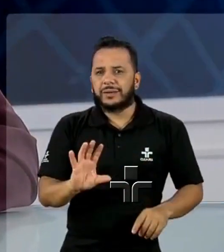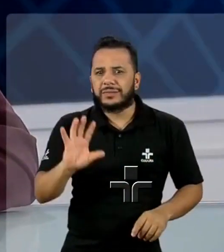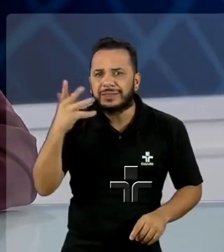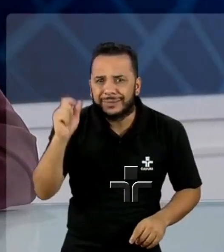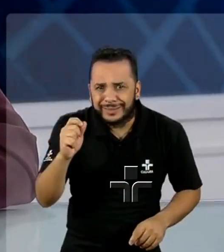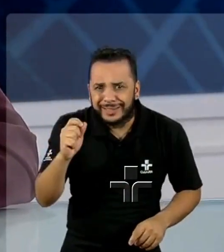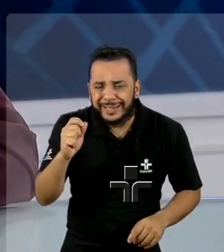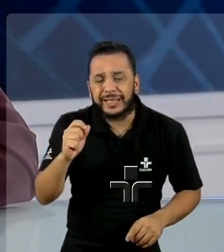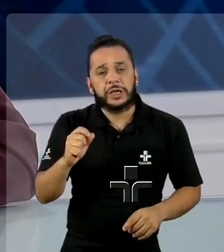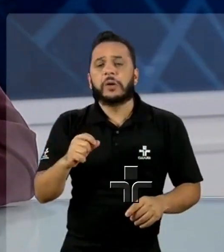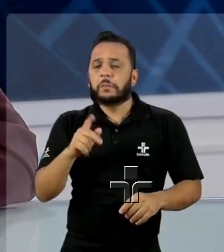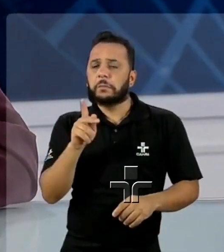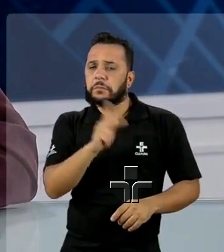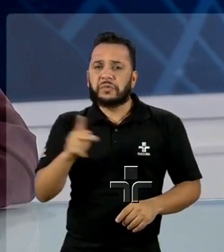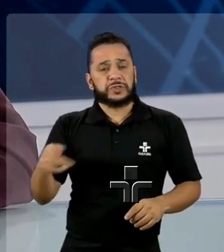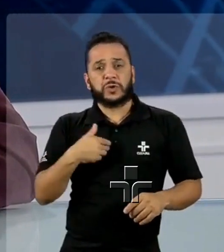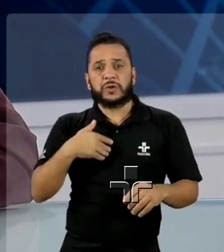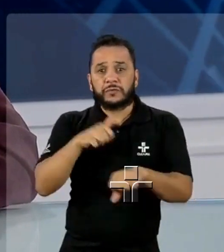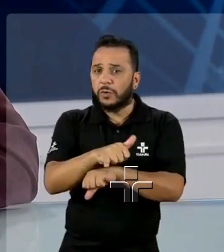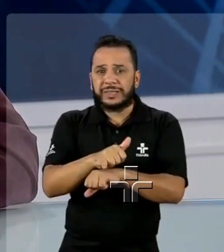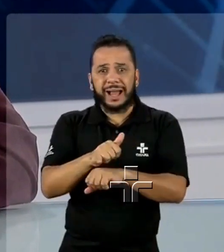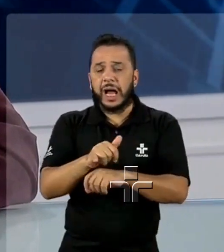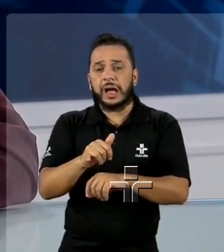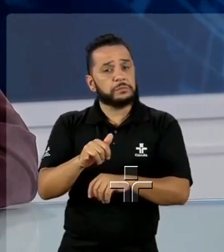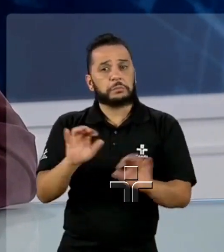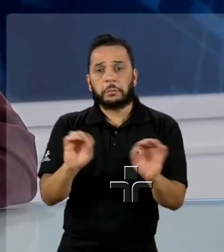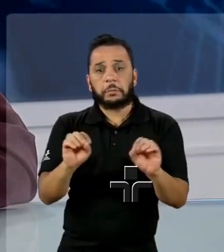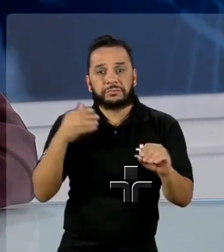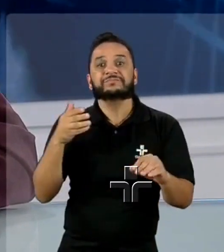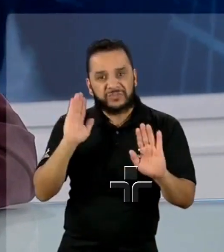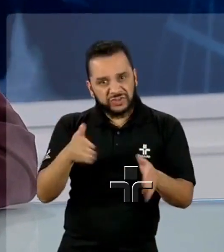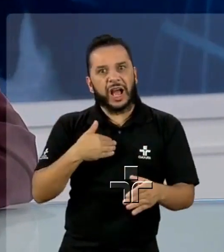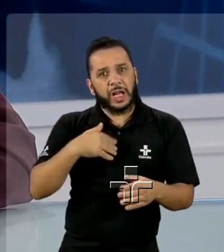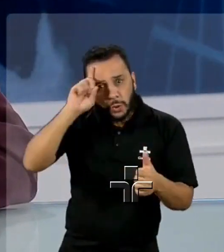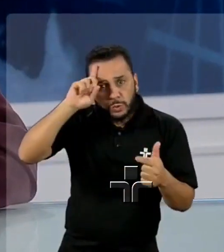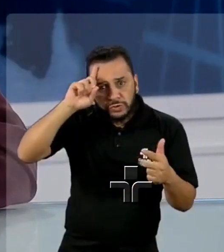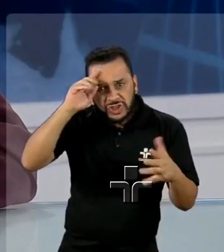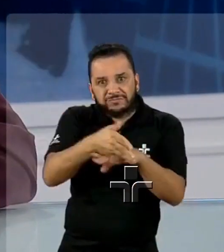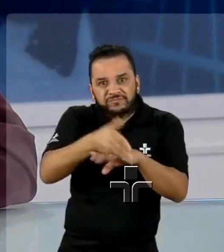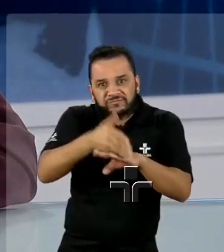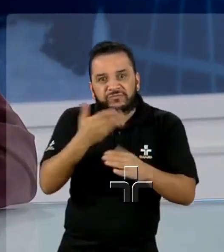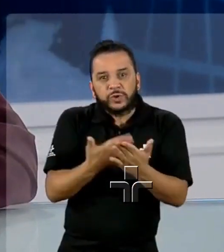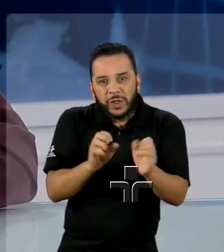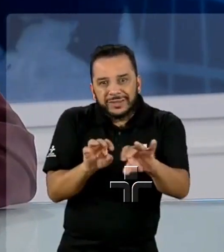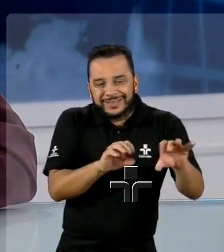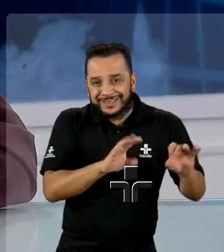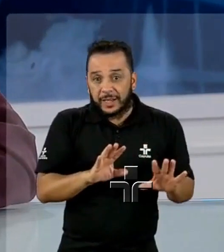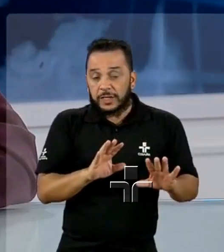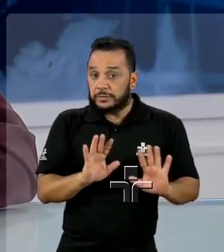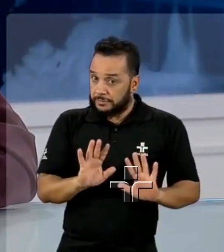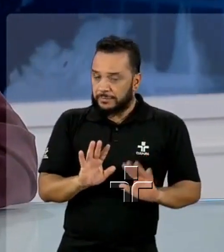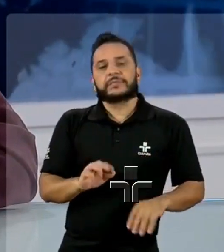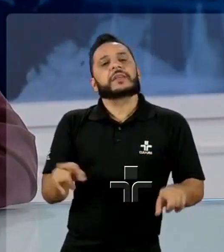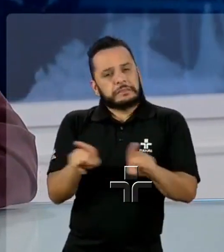fazer com relação à educação no Brasil é pagar um teto, um piso salarial aos professores da rede pública de R$10 mil